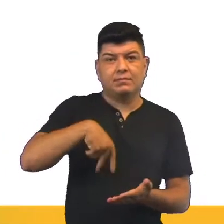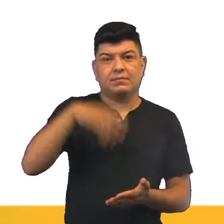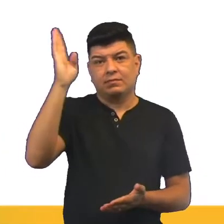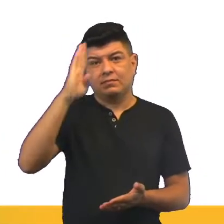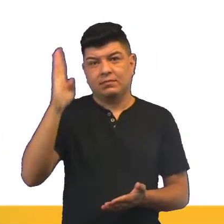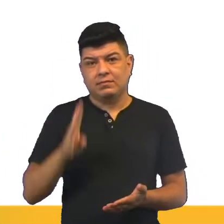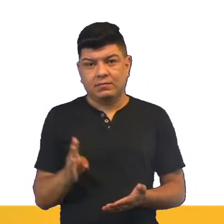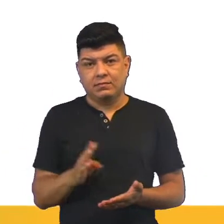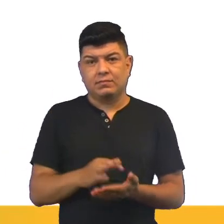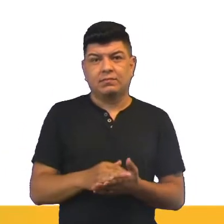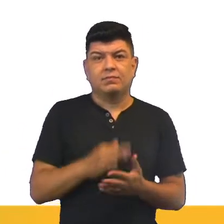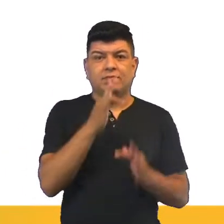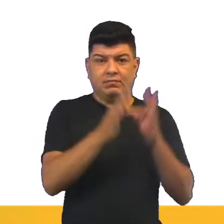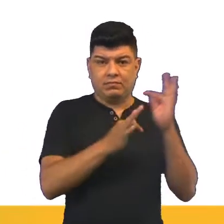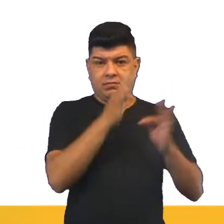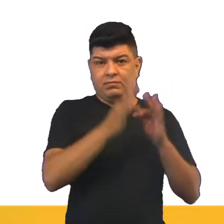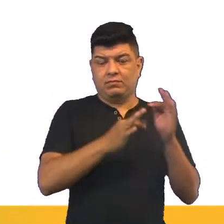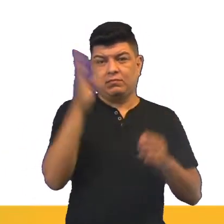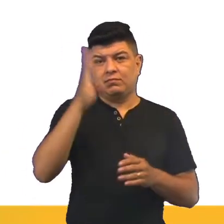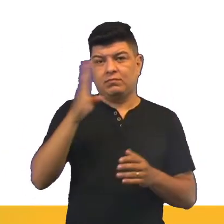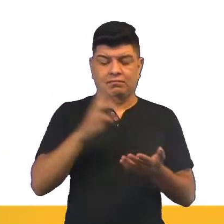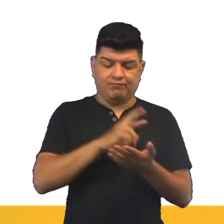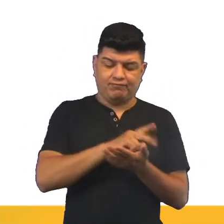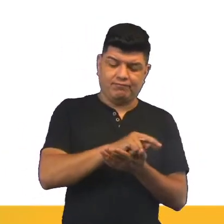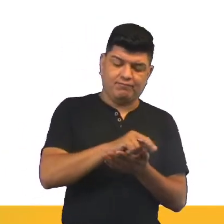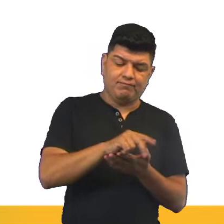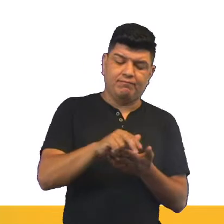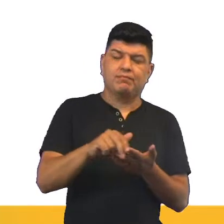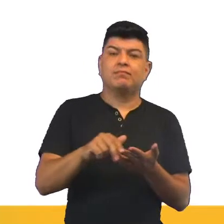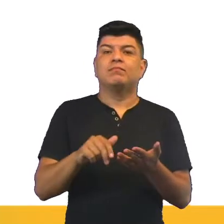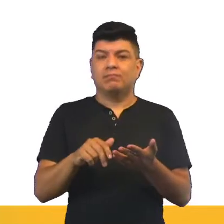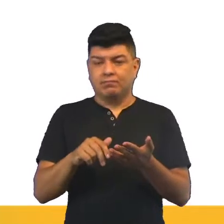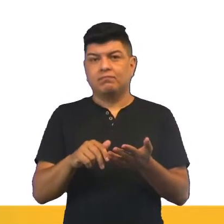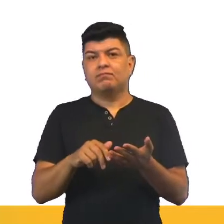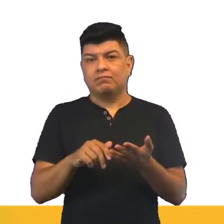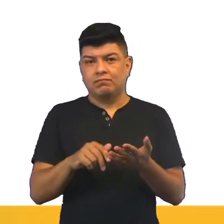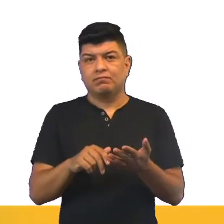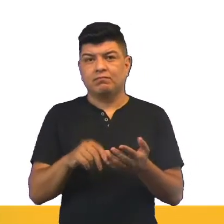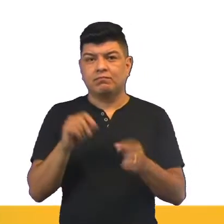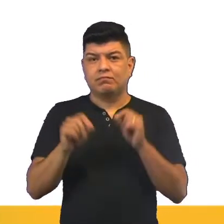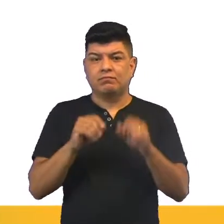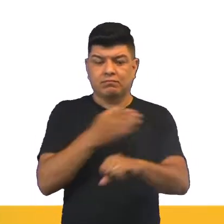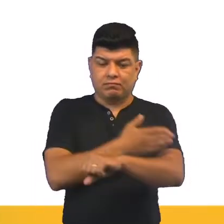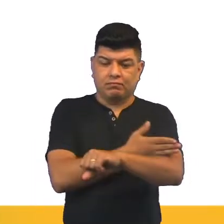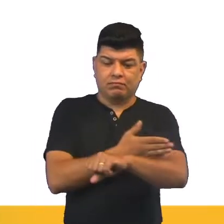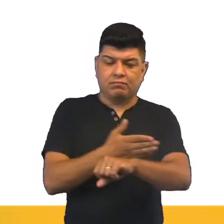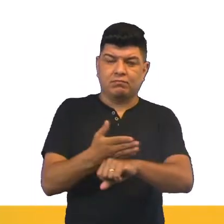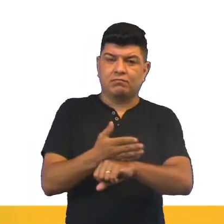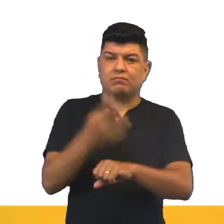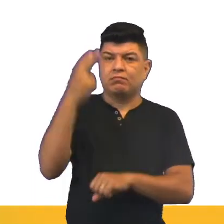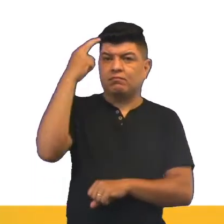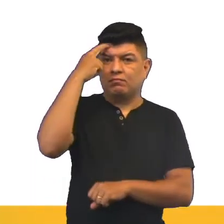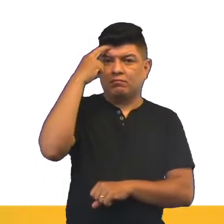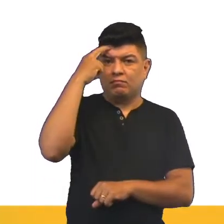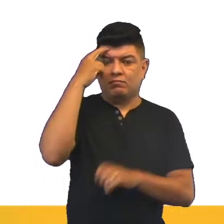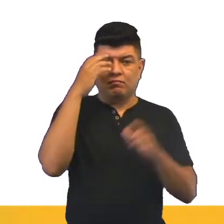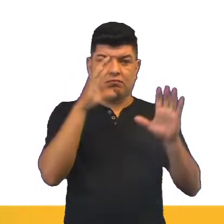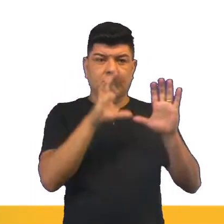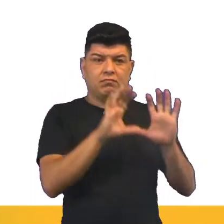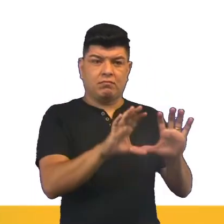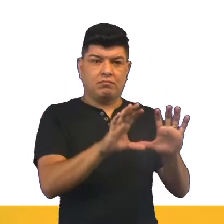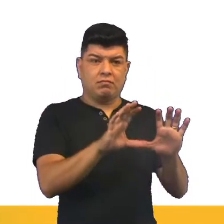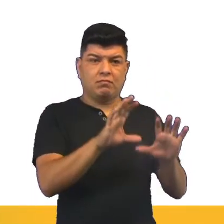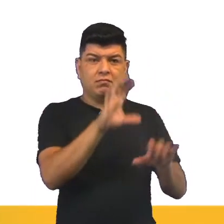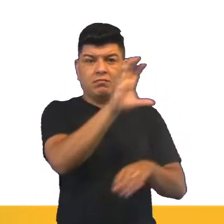Brasil, o folclore brasileiro possui muitas danças que representam as tradições e as culturas de